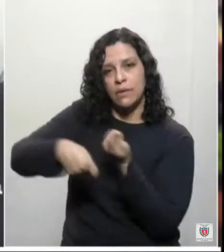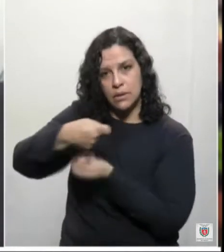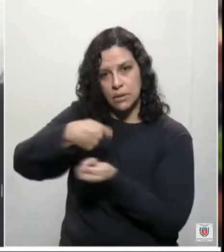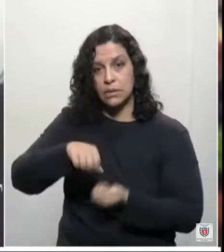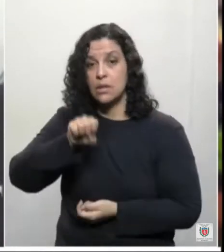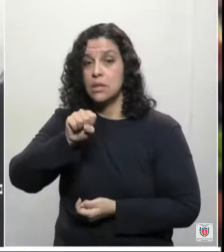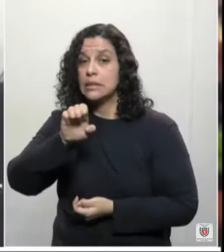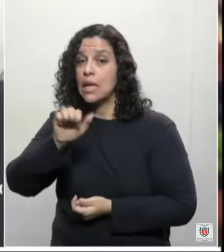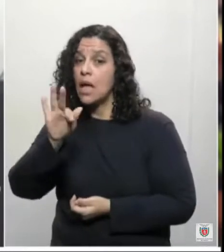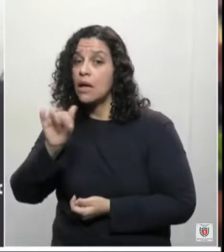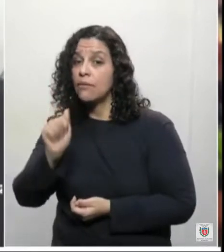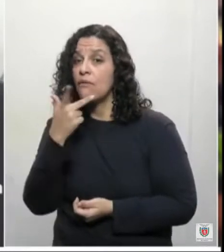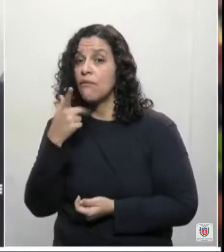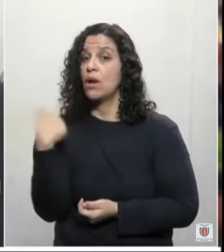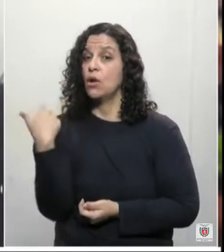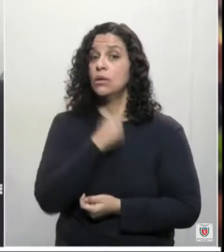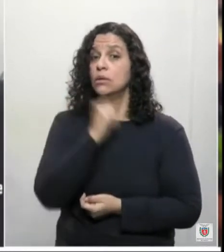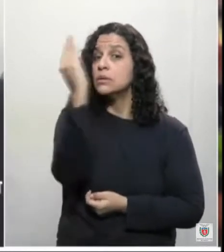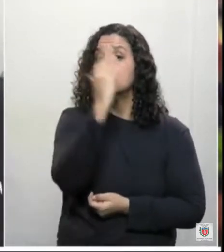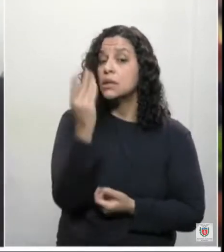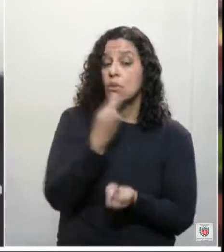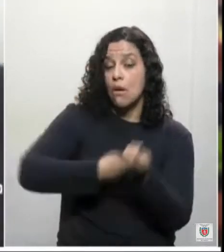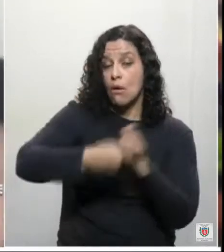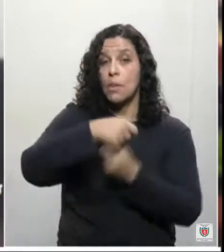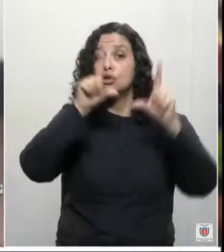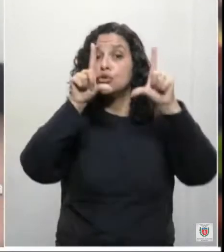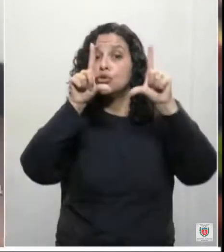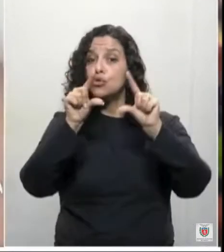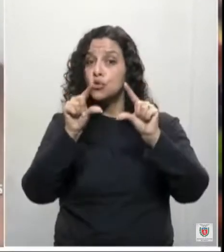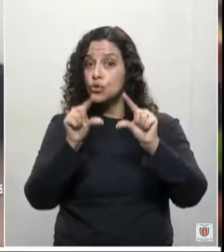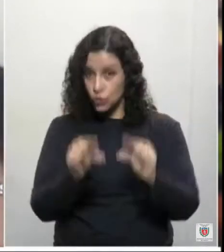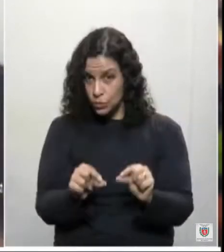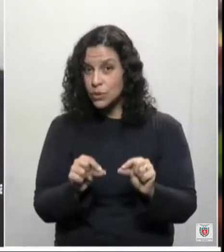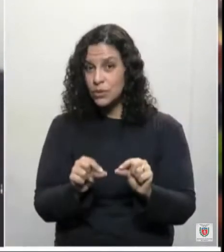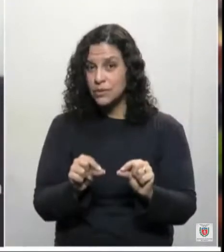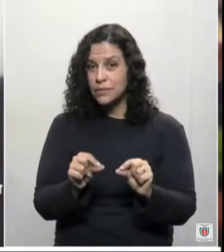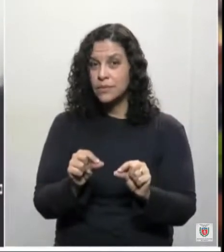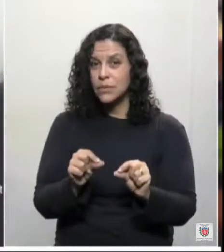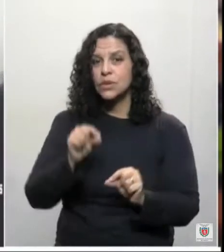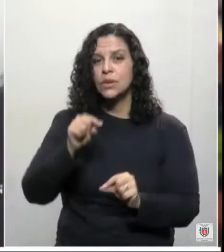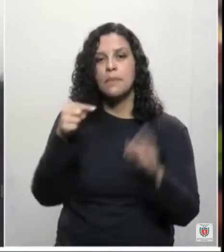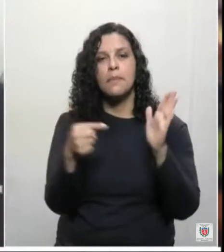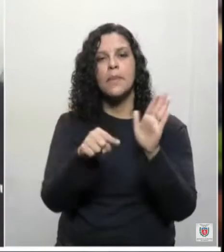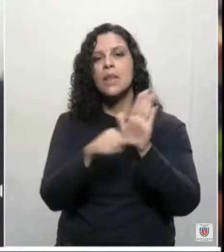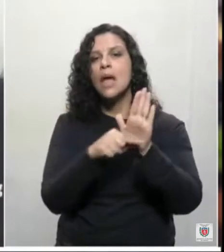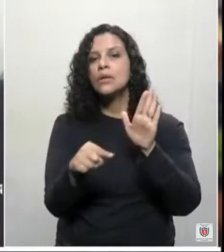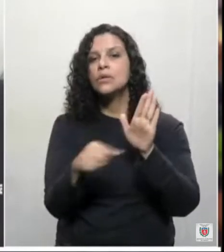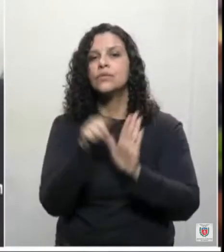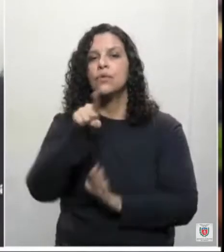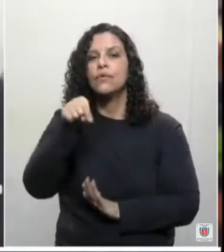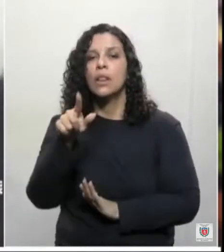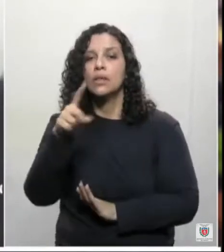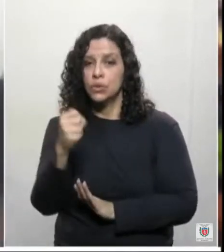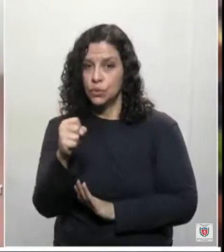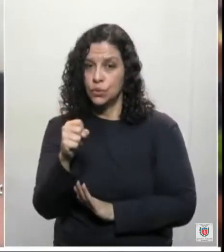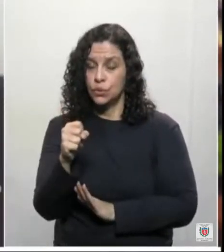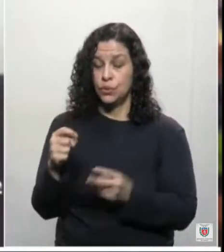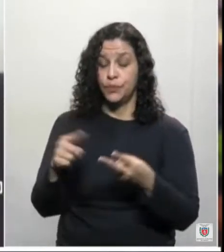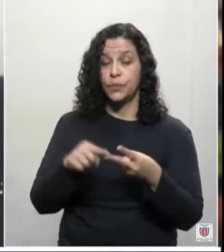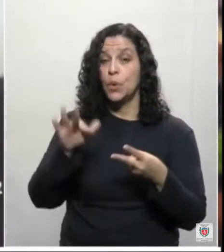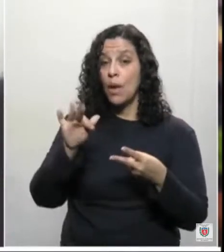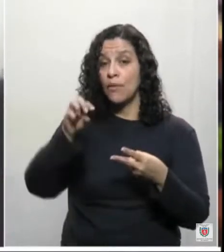que a economia brasileira sofrerá uma retração em 2020 de apenas menos 1,18%, quando o FMI já fala em